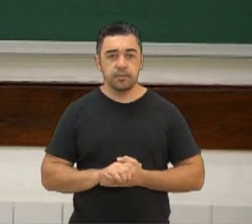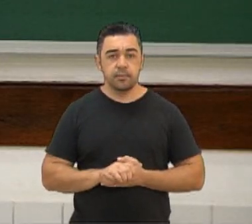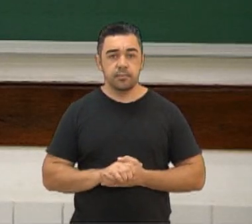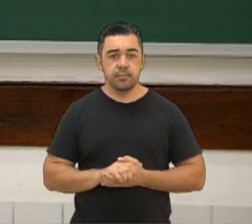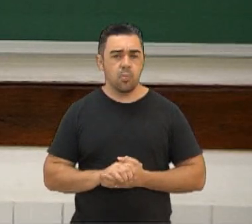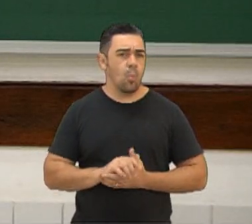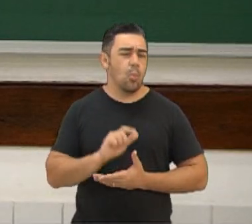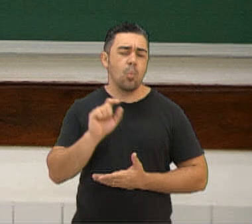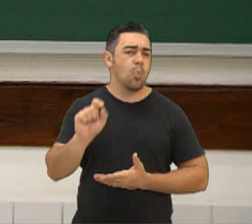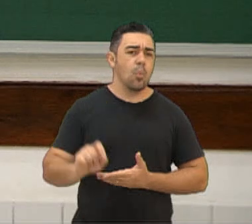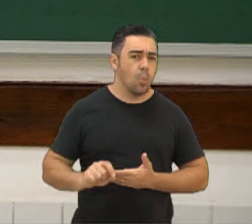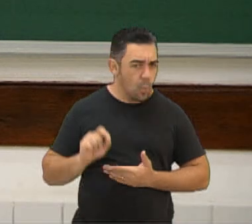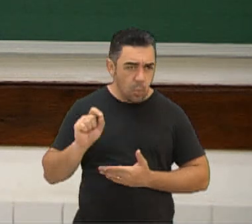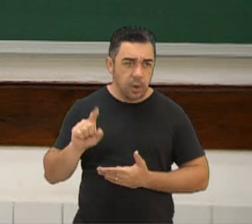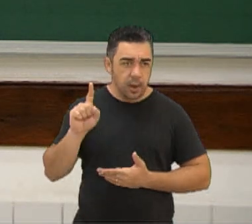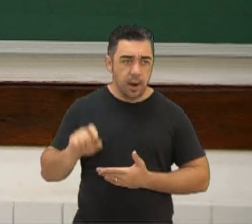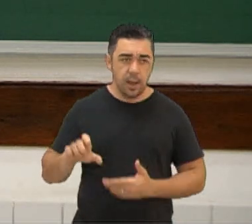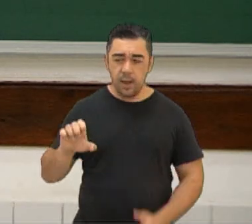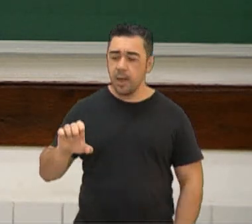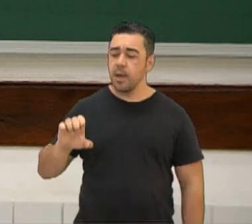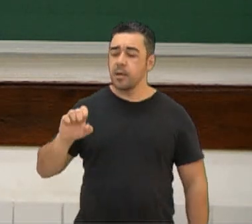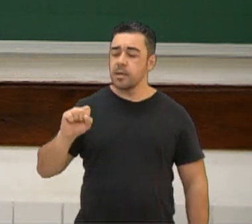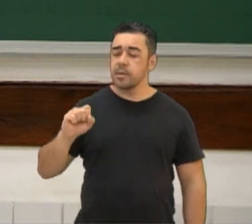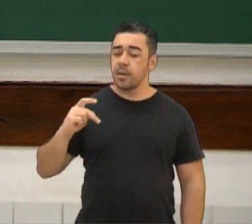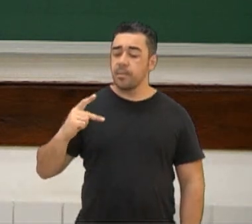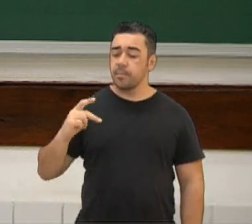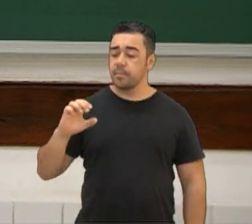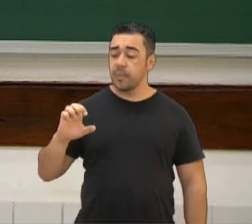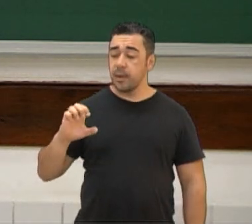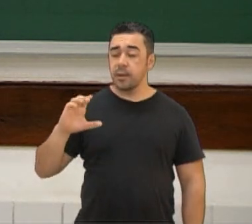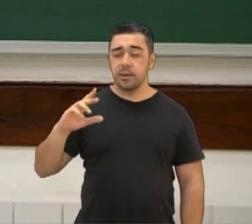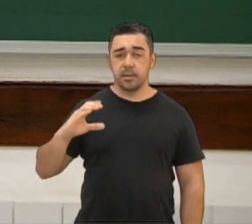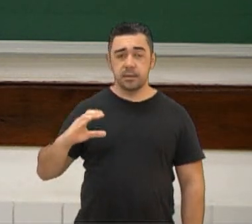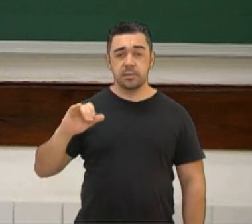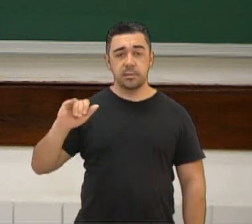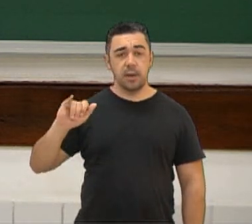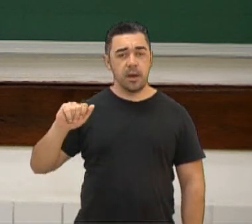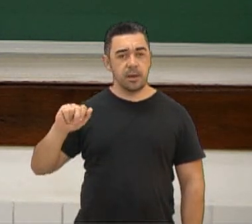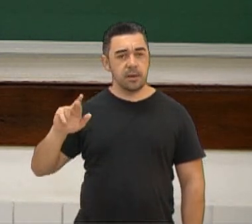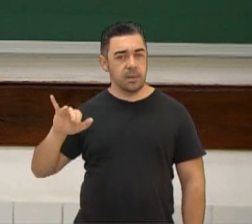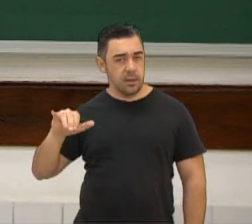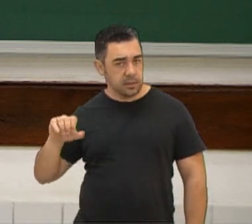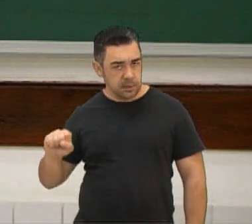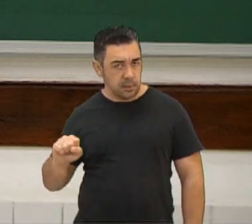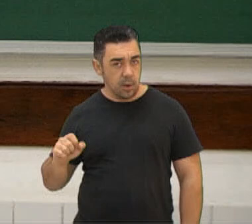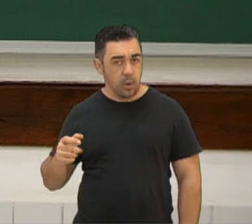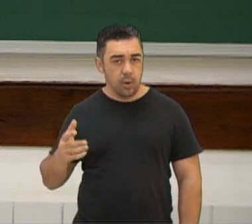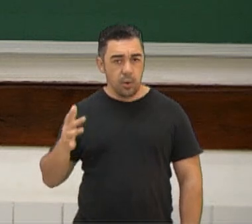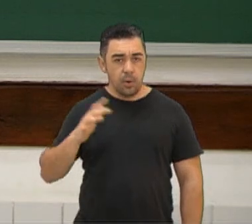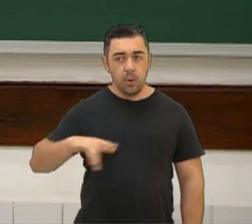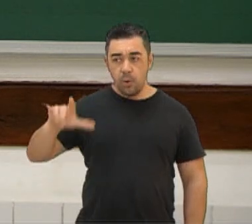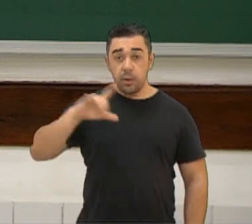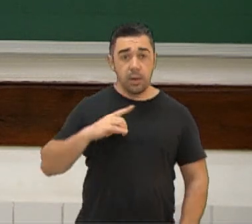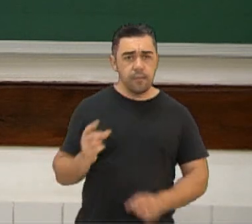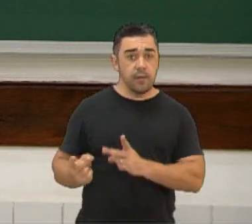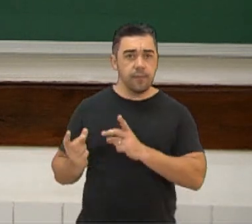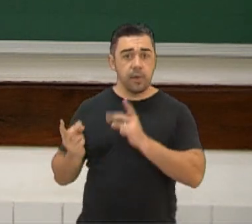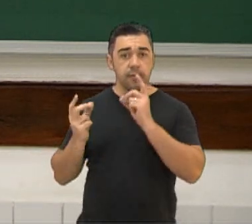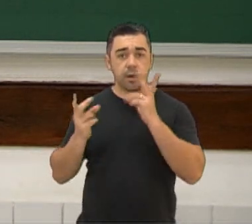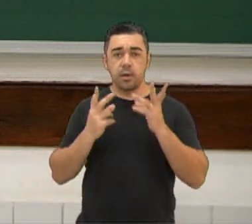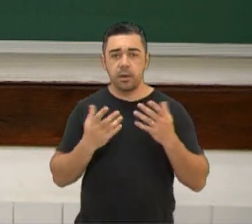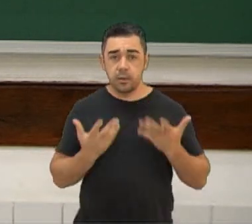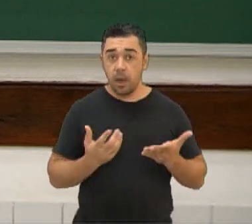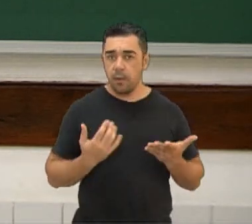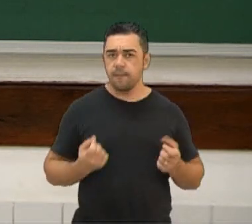E o que são essas especiarias que esses caras faziam tanta questão de fazer todo esse comércio e vendiam